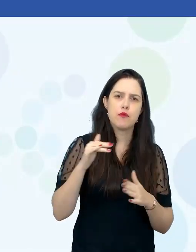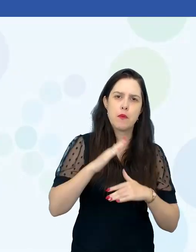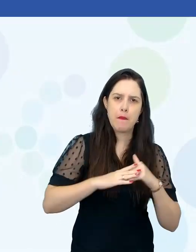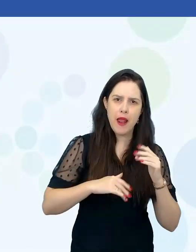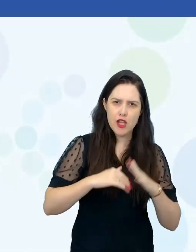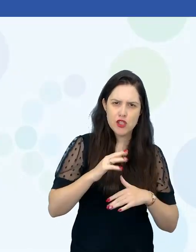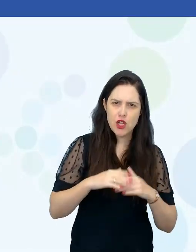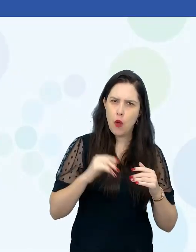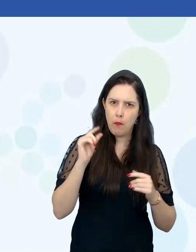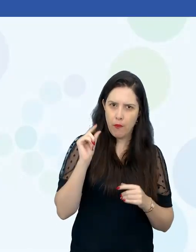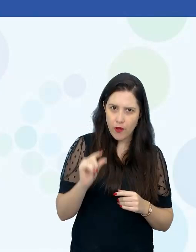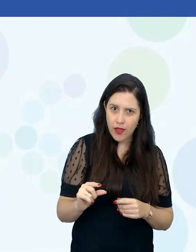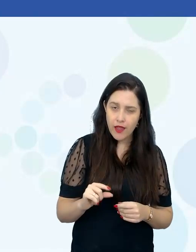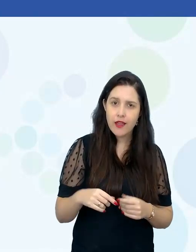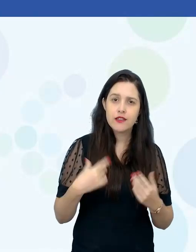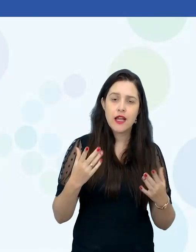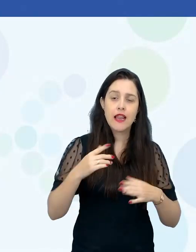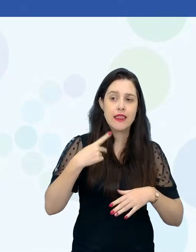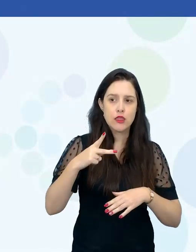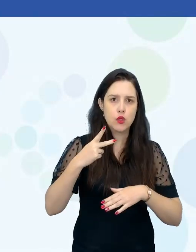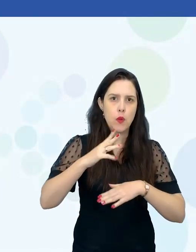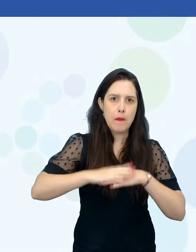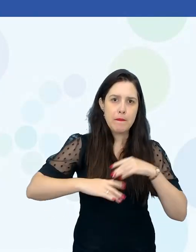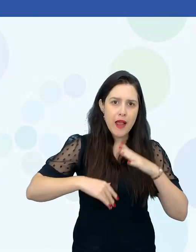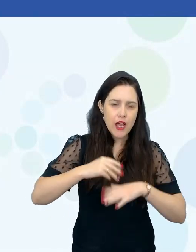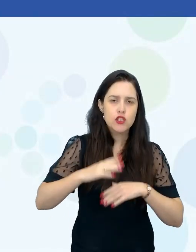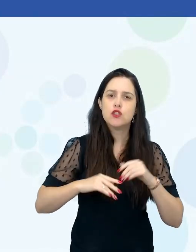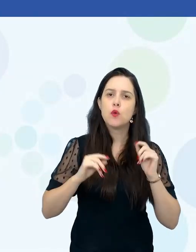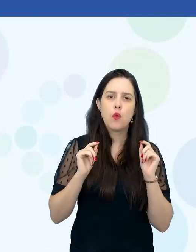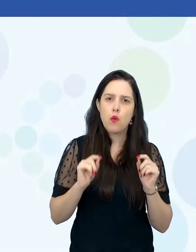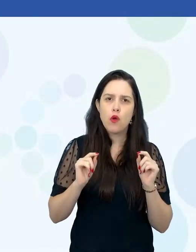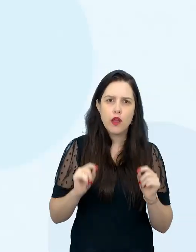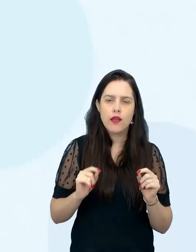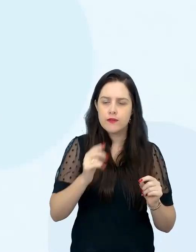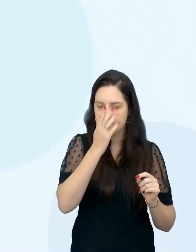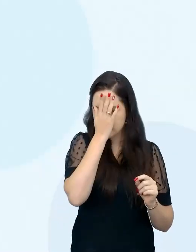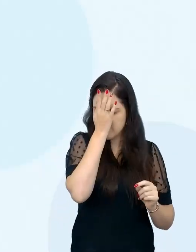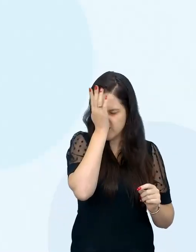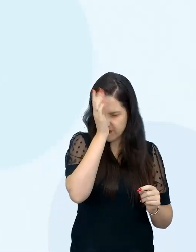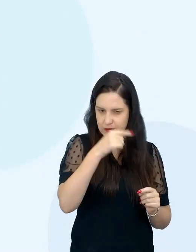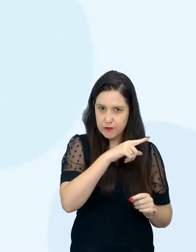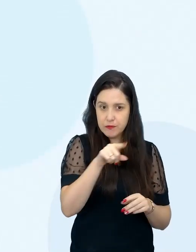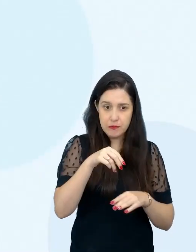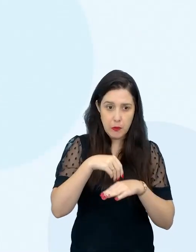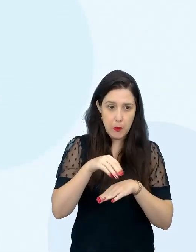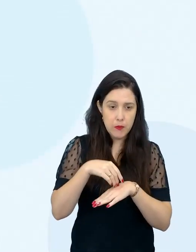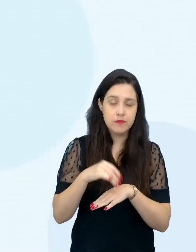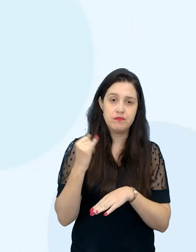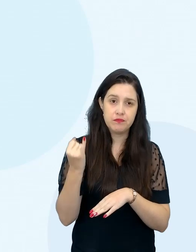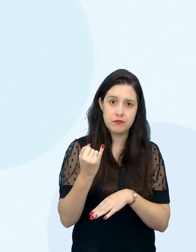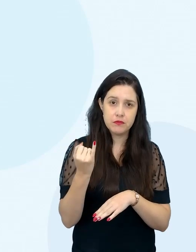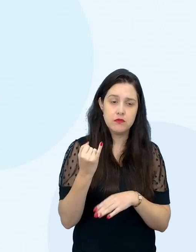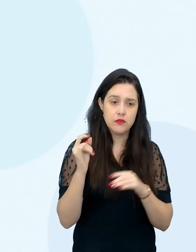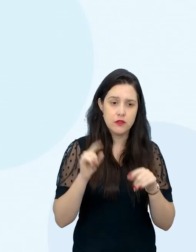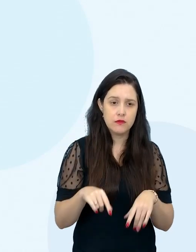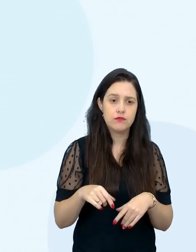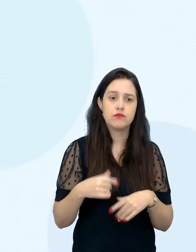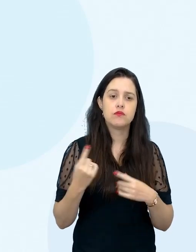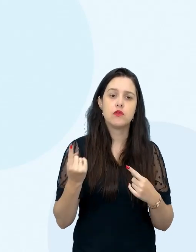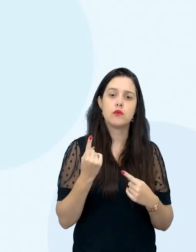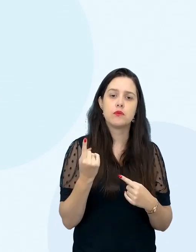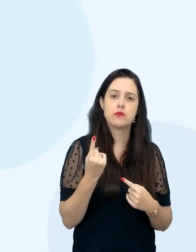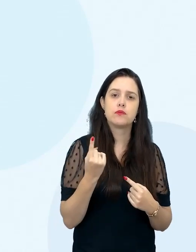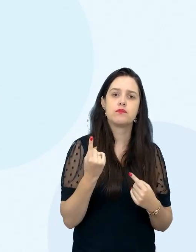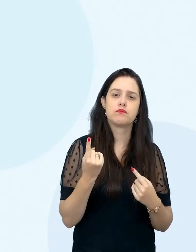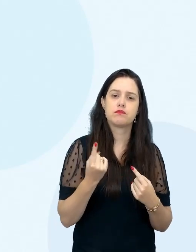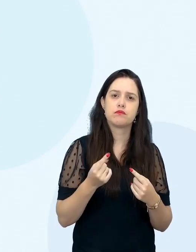então, como isso se dá na prática. Como a gente falou para vocês no início da formação, a gente vai focar hoje, né? Pegar